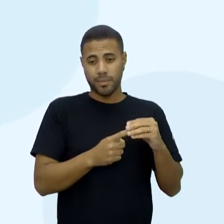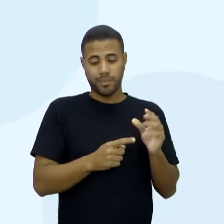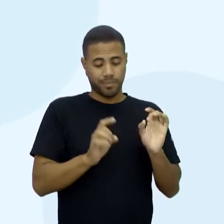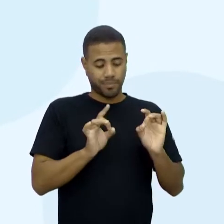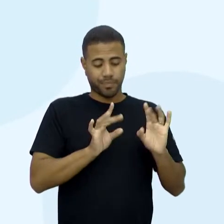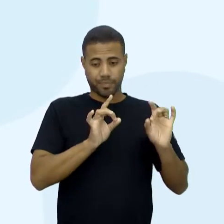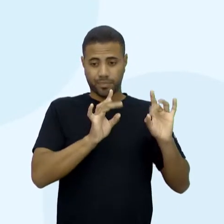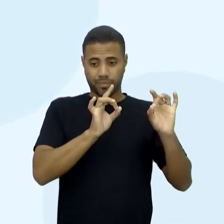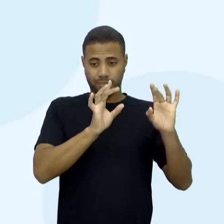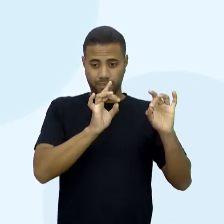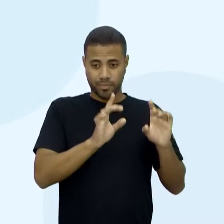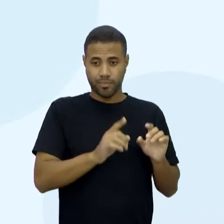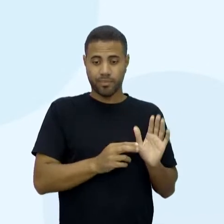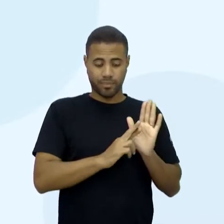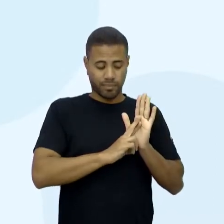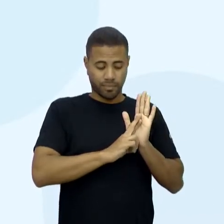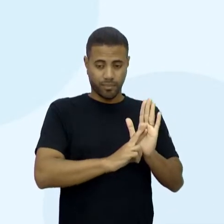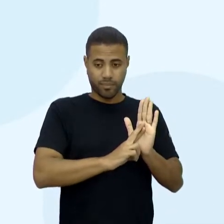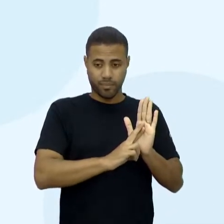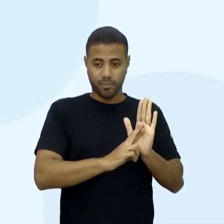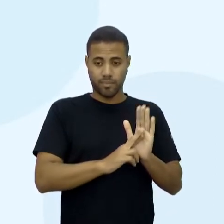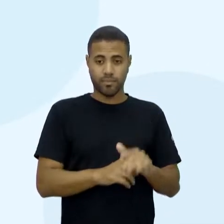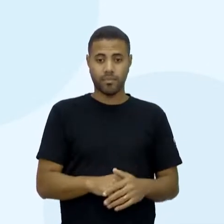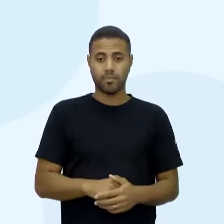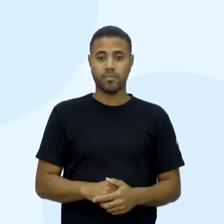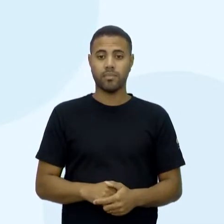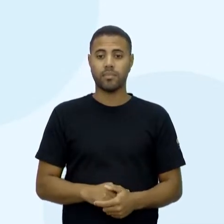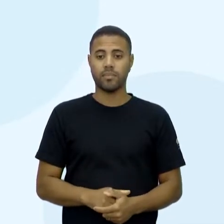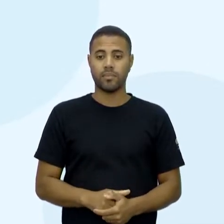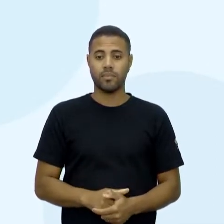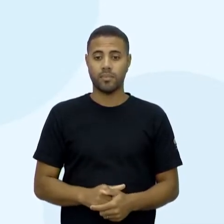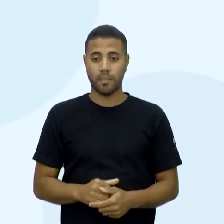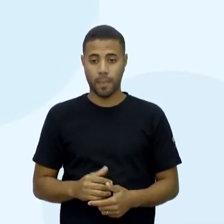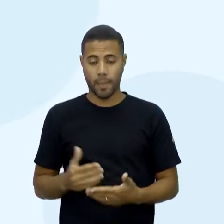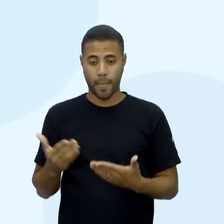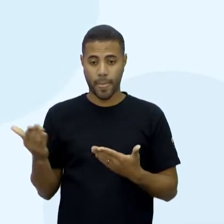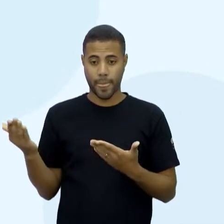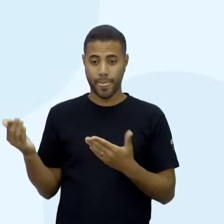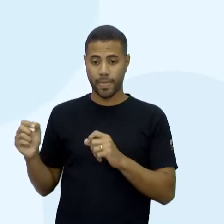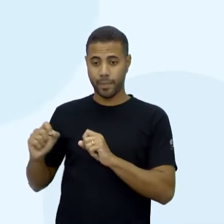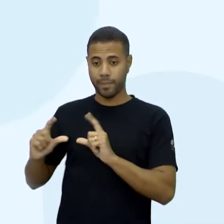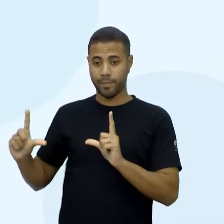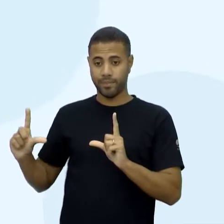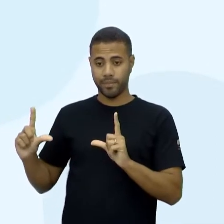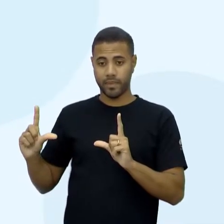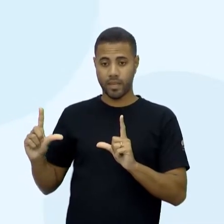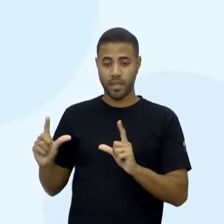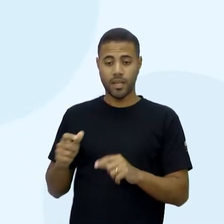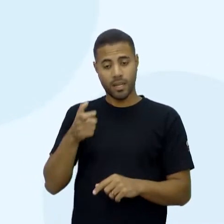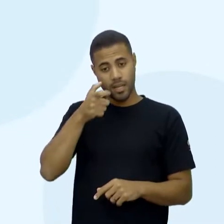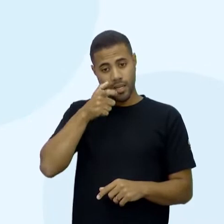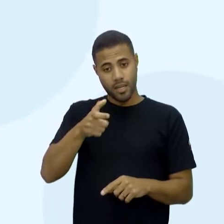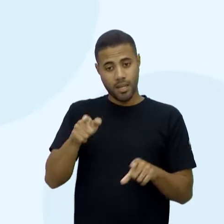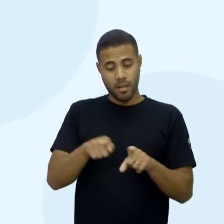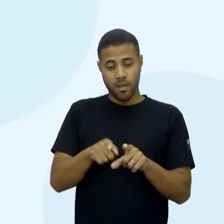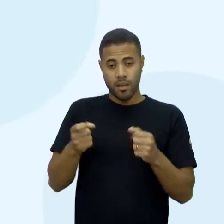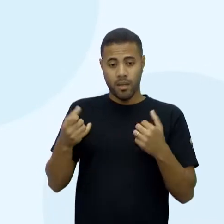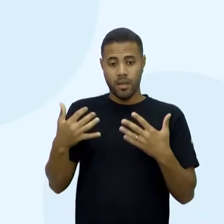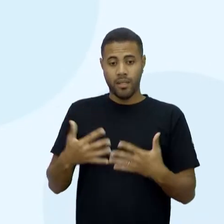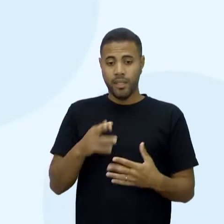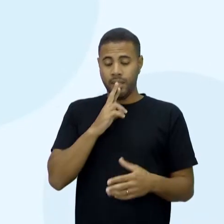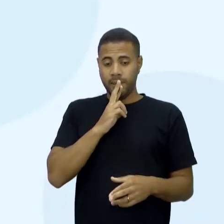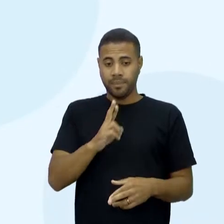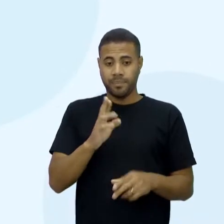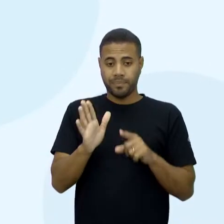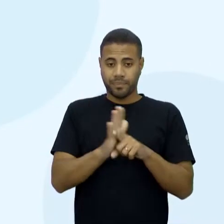durabilidade representativa. E um tópicozinho interessante aqui, né? Agora que retomamos essa questão, vamos responder